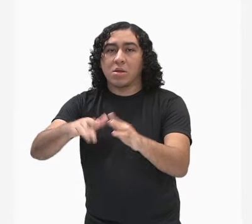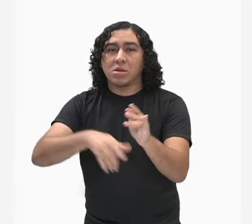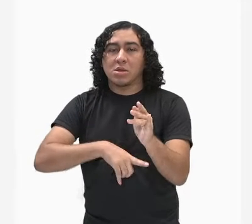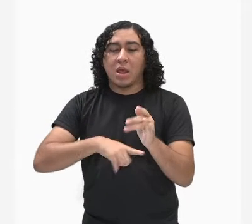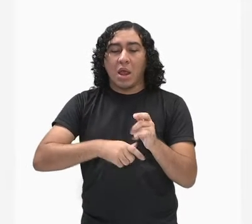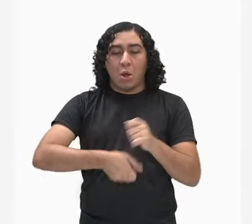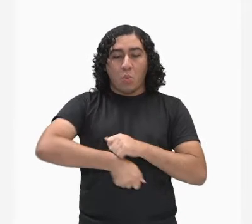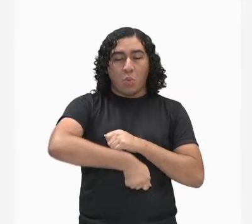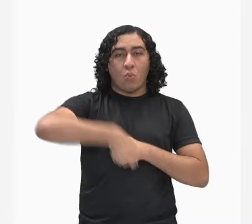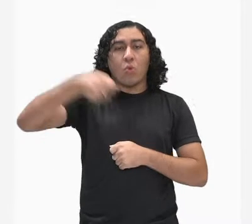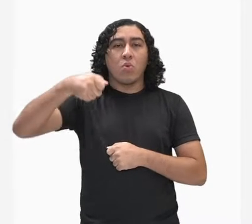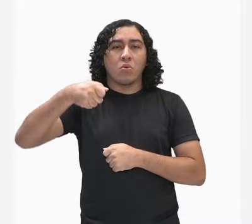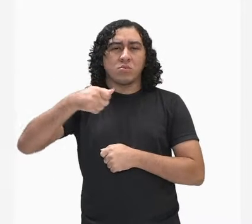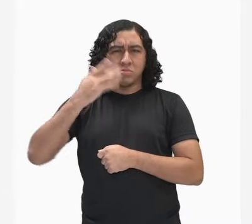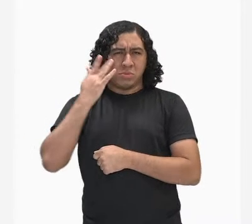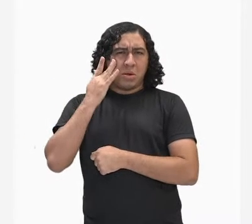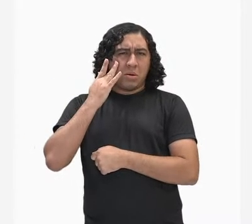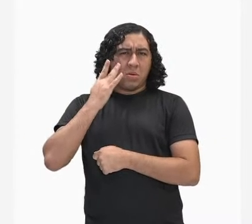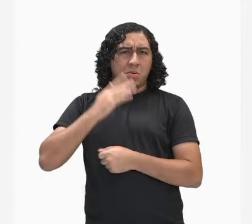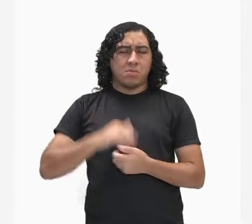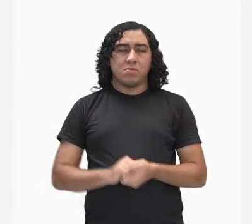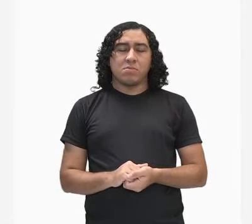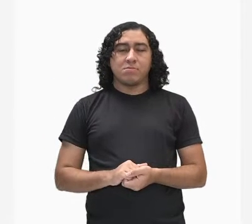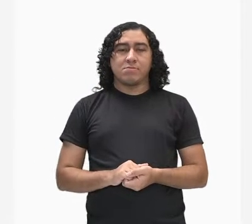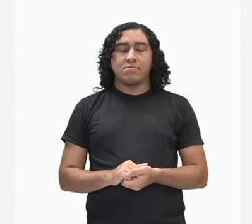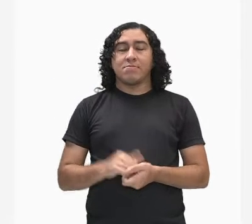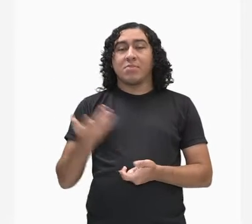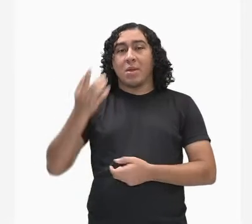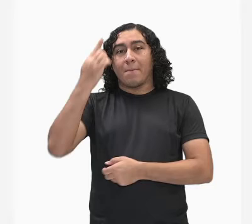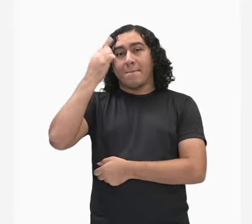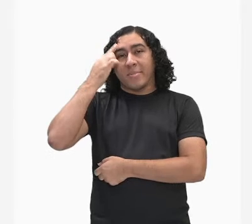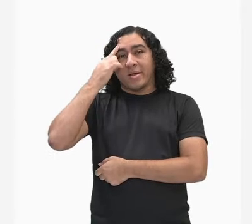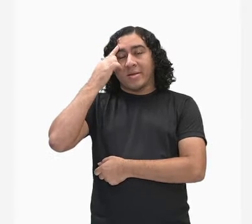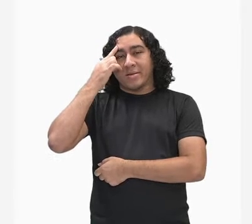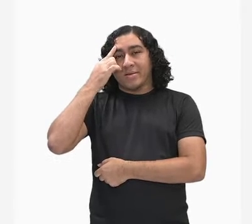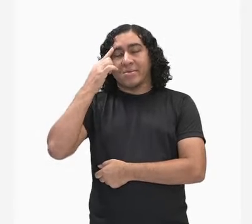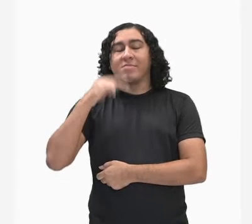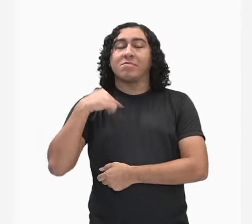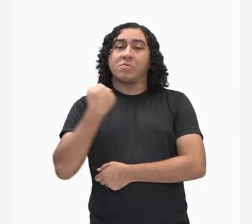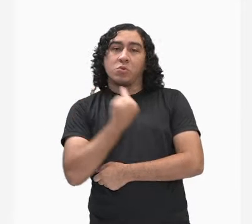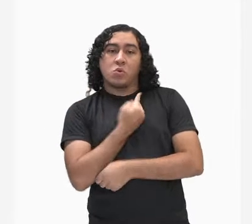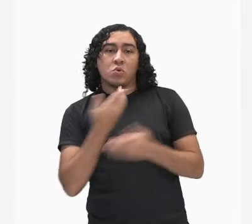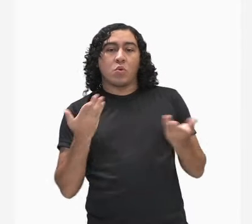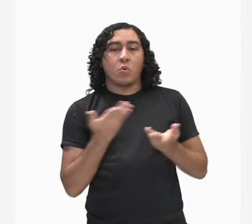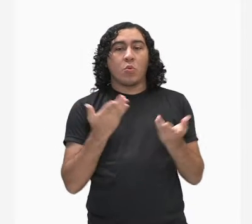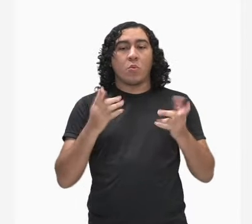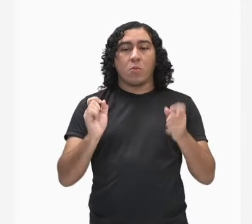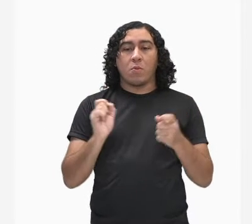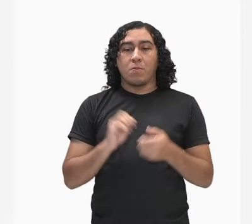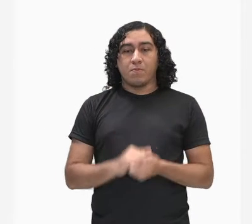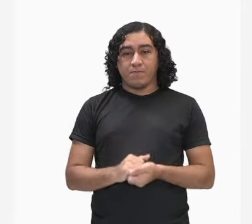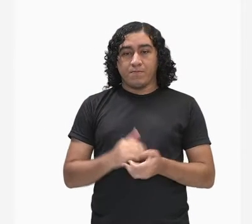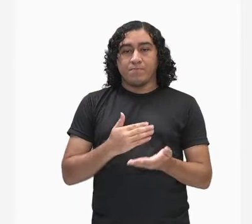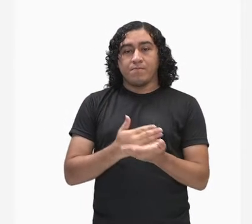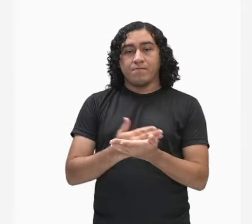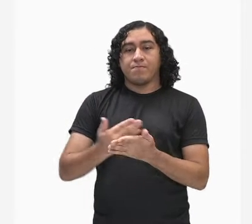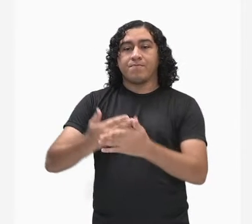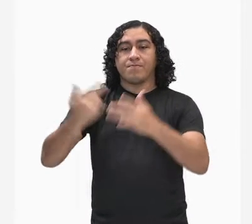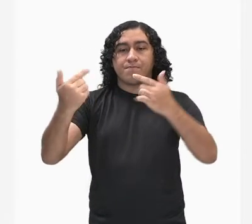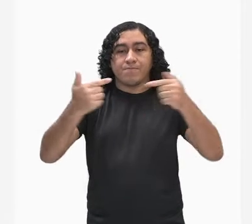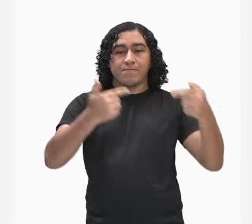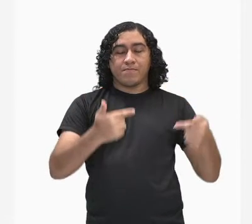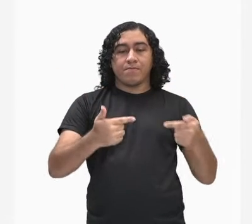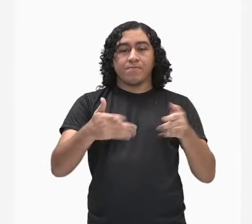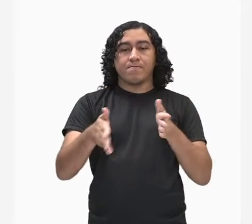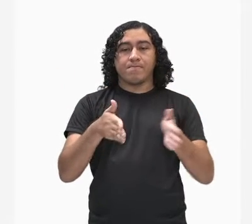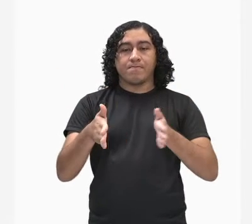O que vocês acham? Vamos refletir e é exatamente isso que nós vamos trabalhar, desenvolver durante